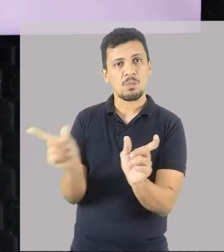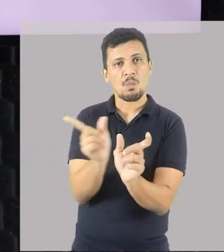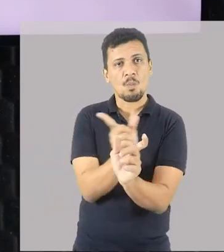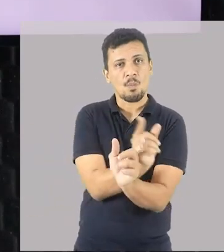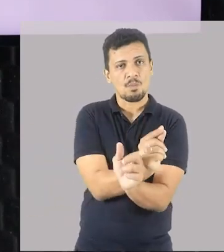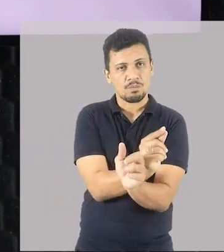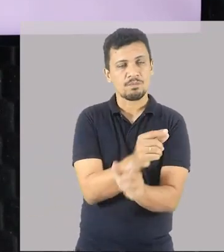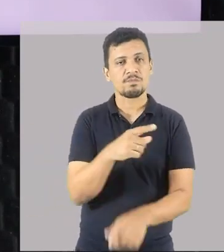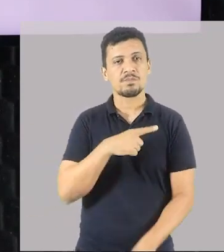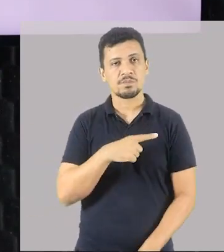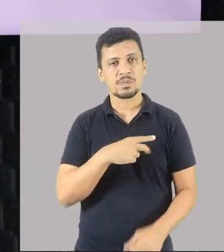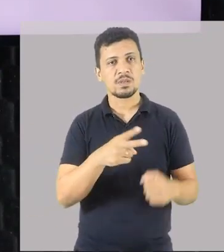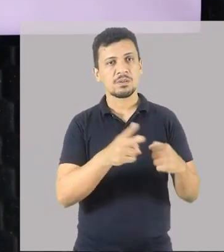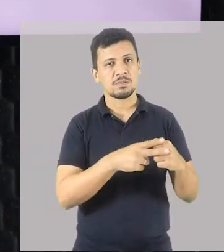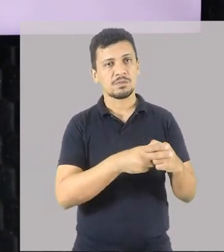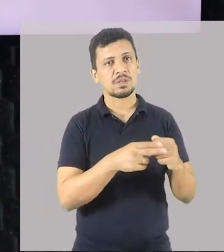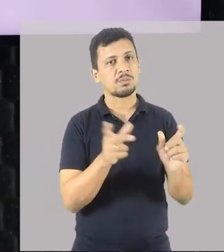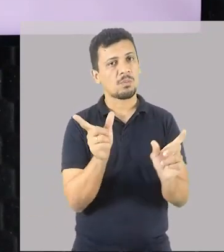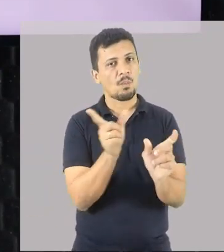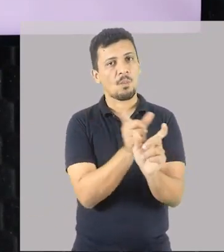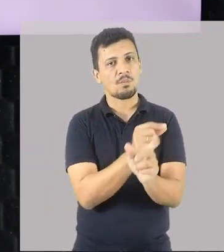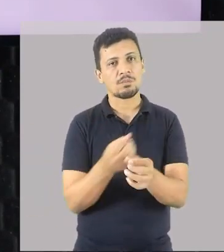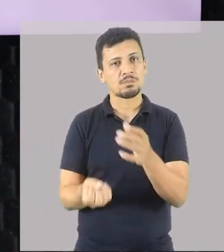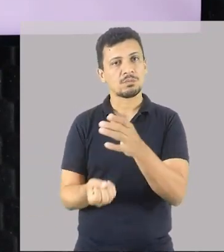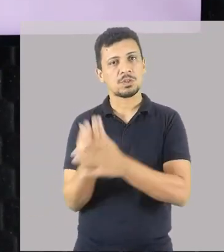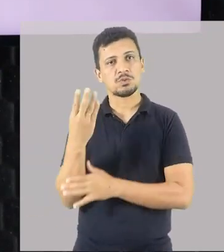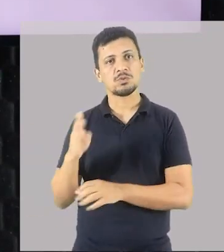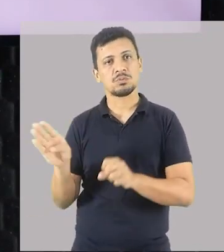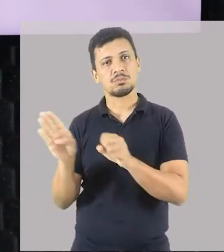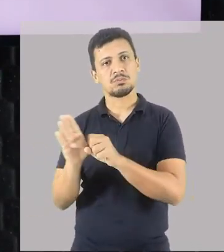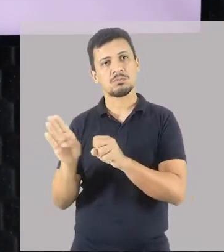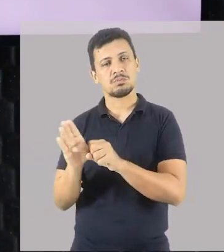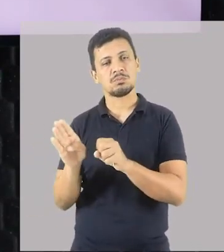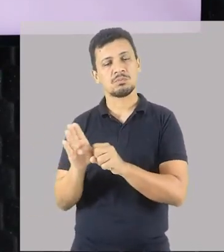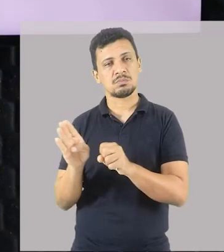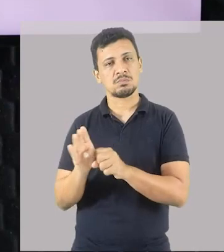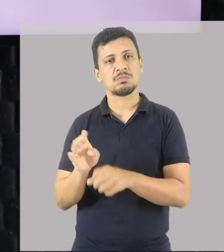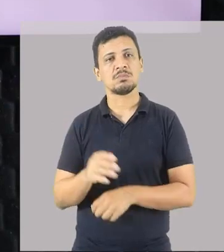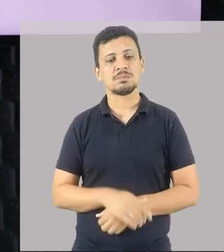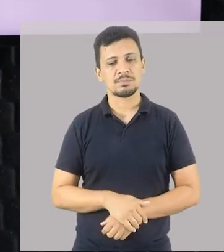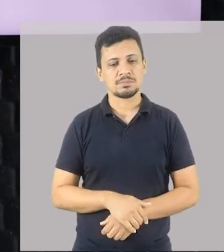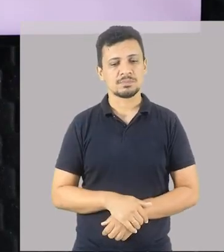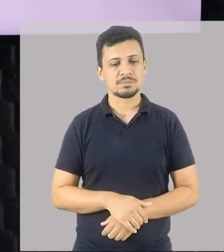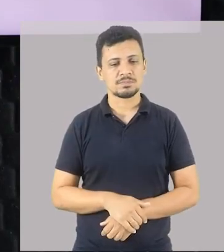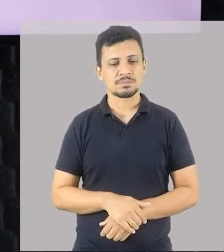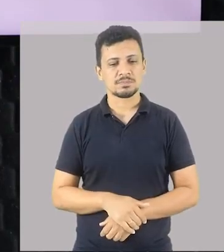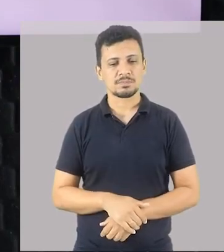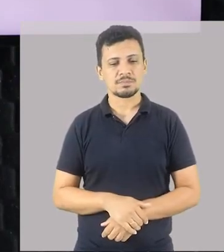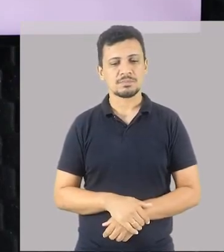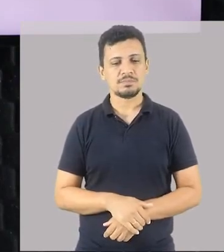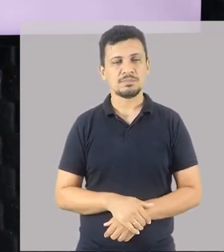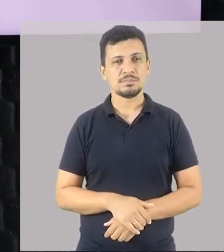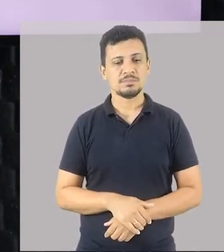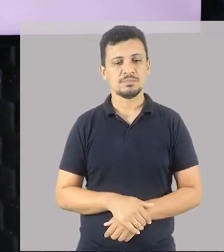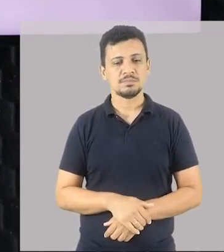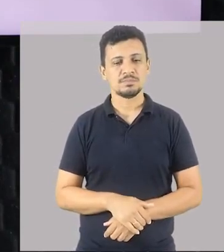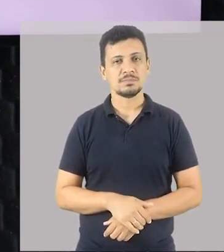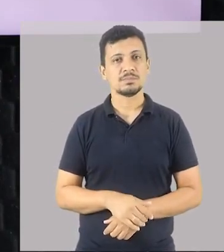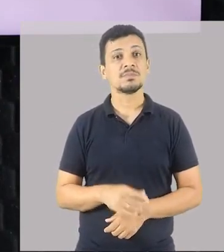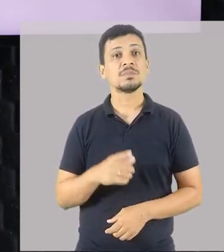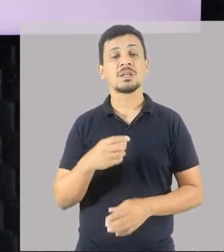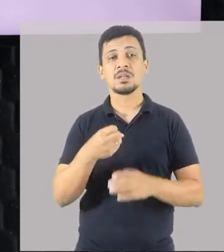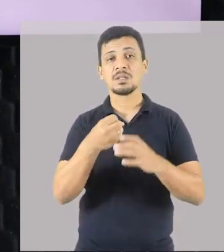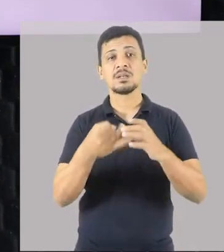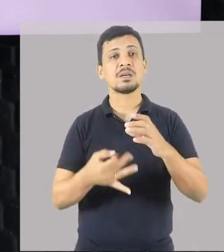uma redução do verbo para a formação nominal. Então, eu regrido o processo de formação da palavra. Então, aqui nós caracterizamos